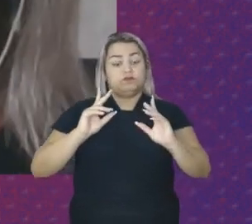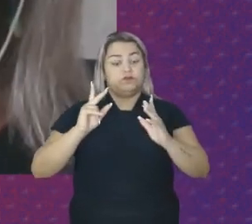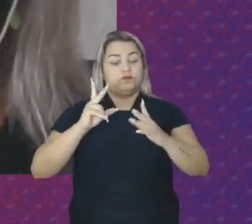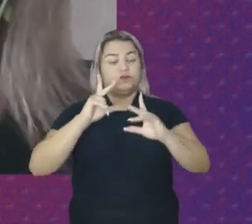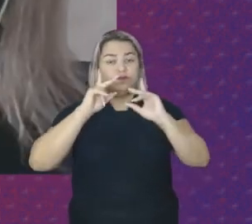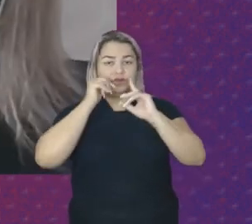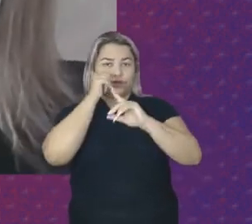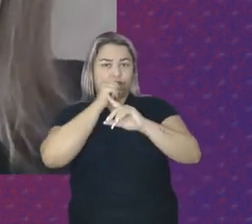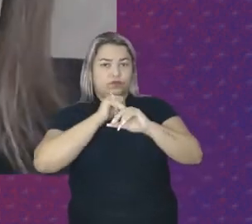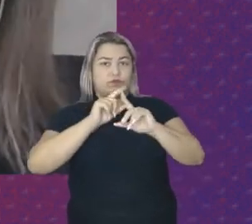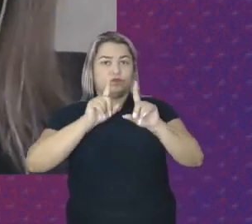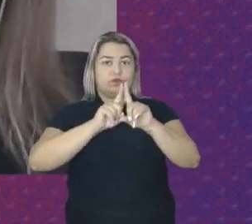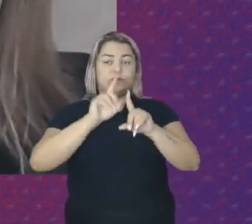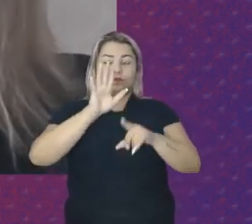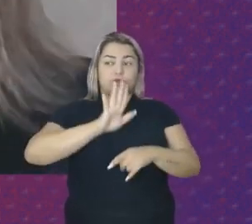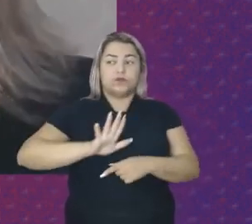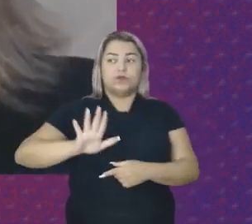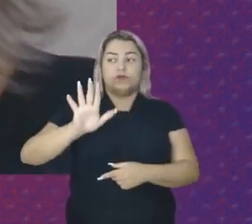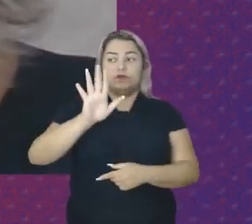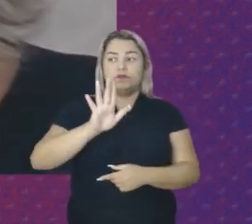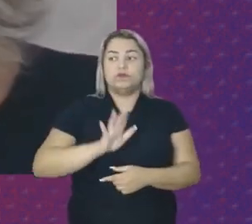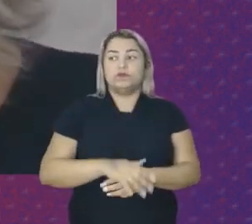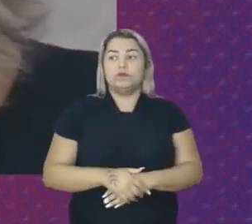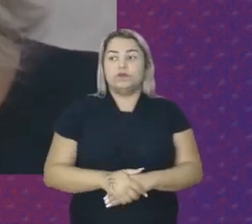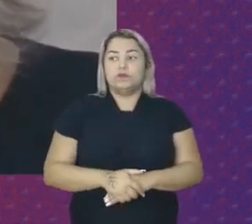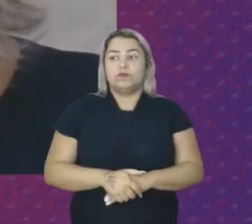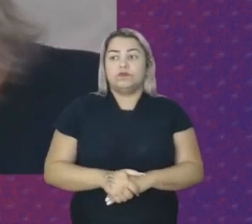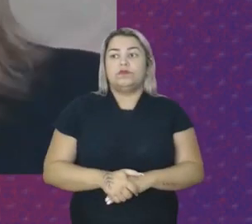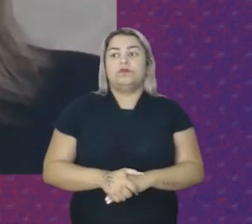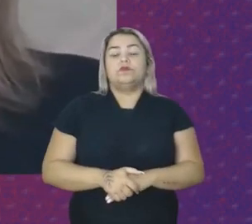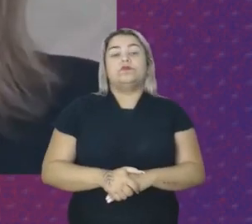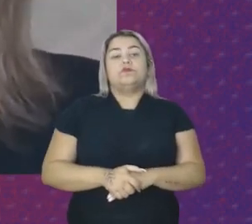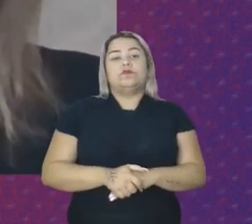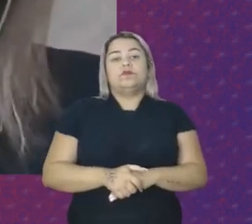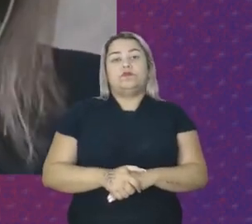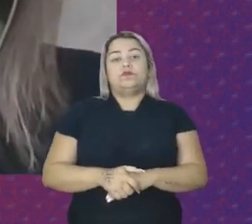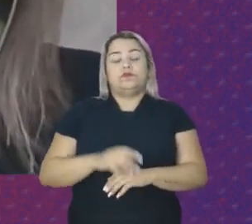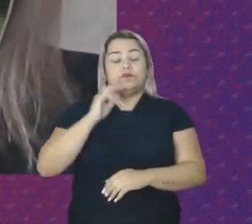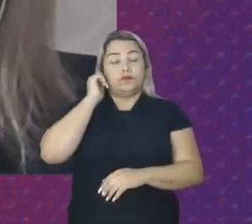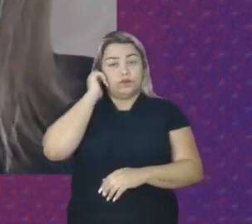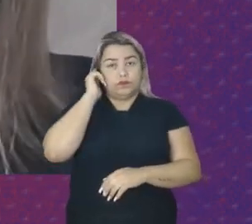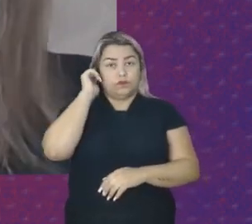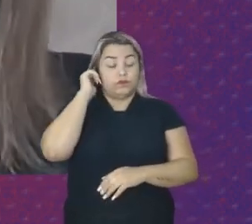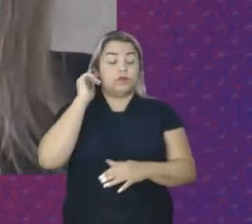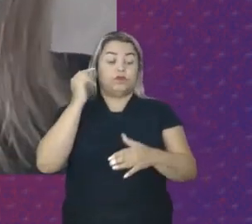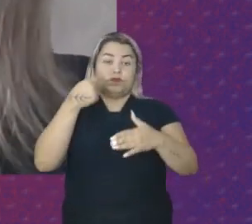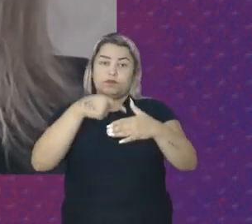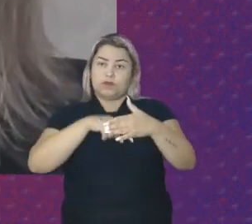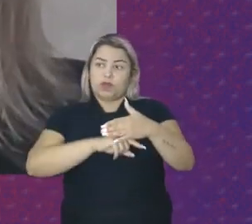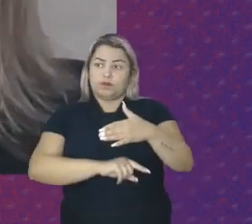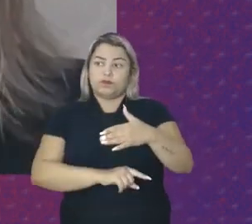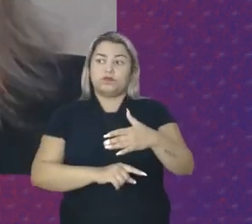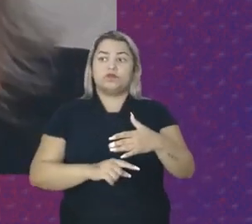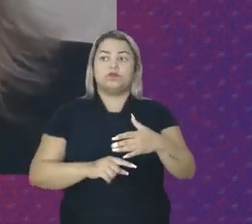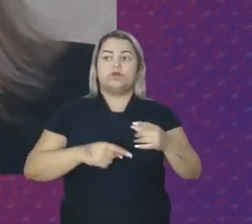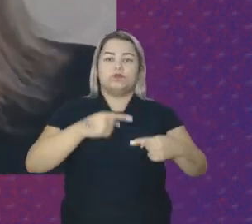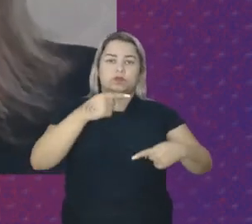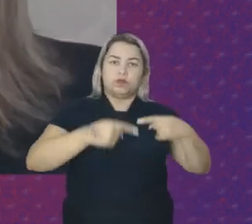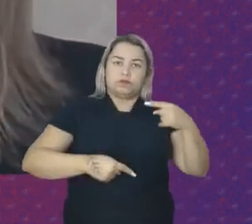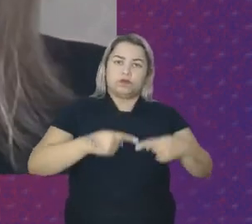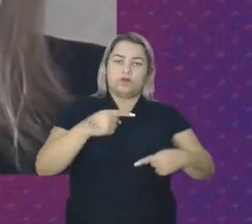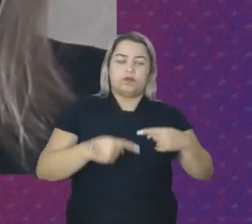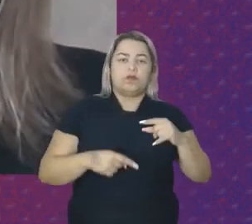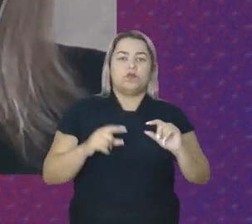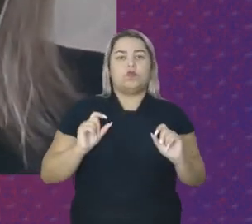conquista importante. Porém, a partir de então, foi se aprofundando esse debate e